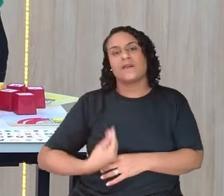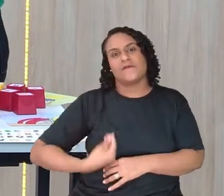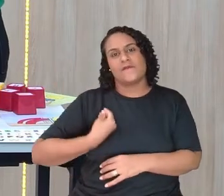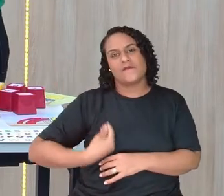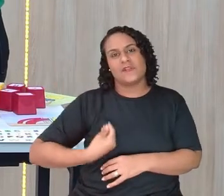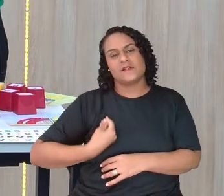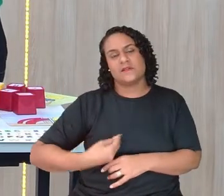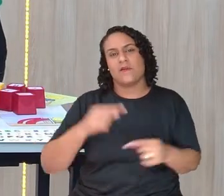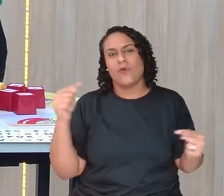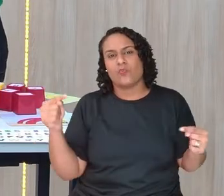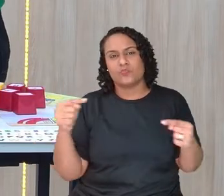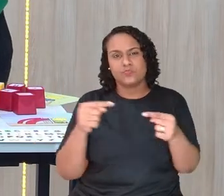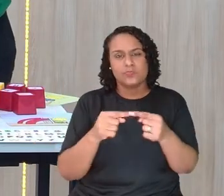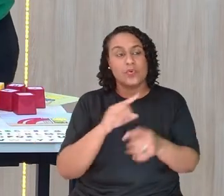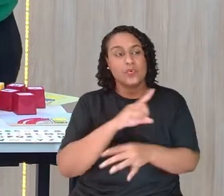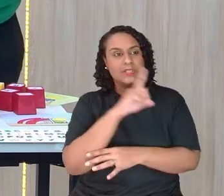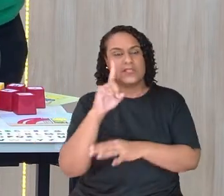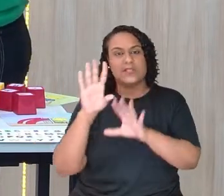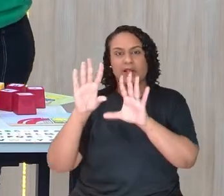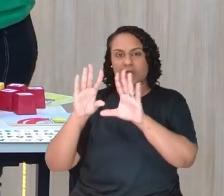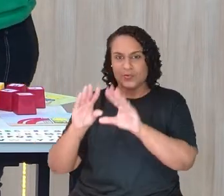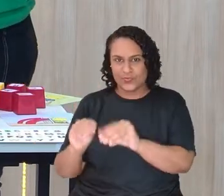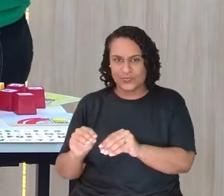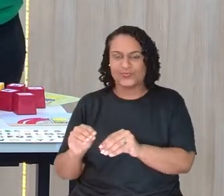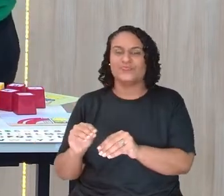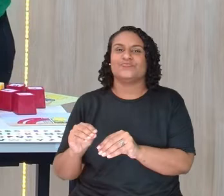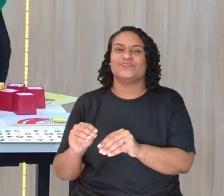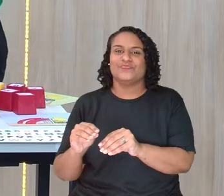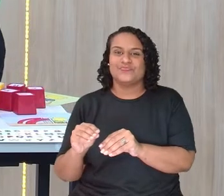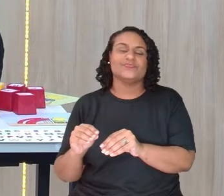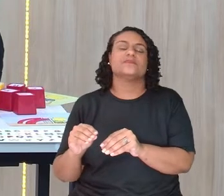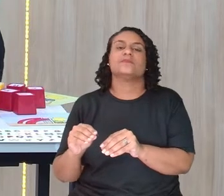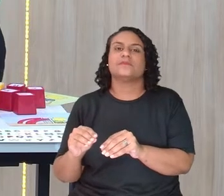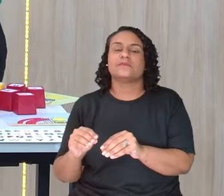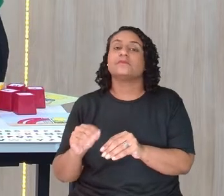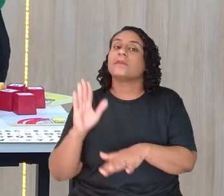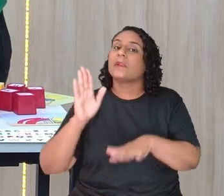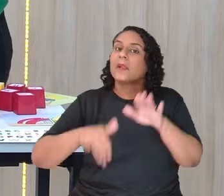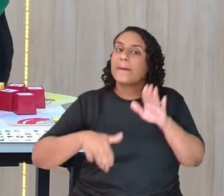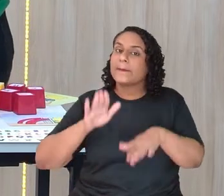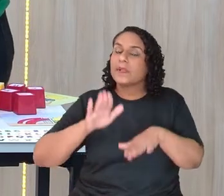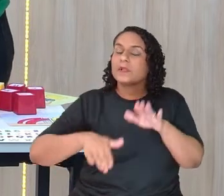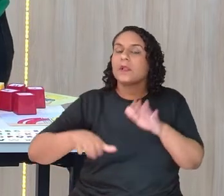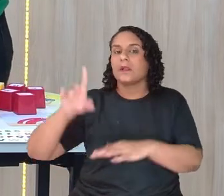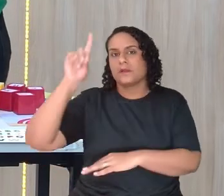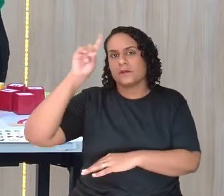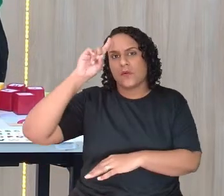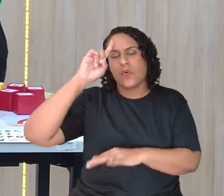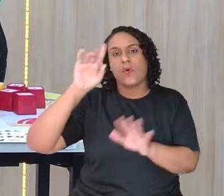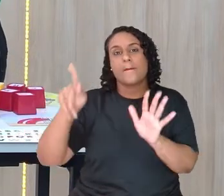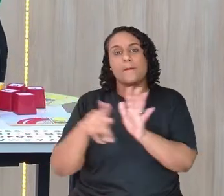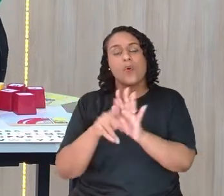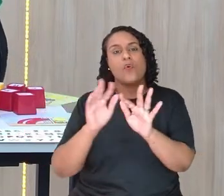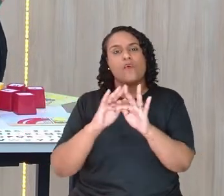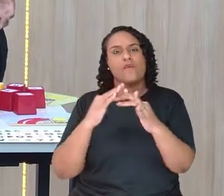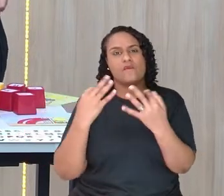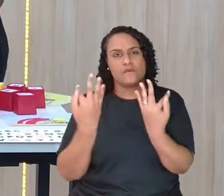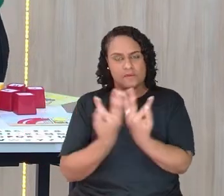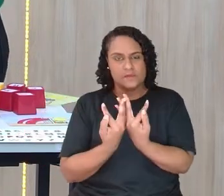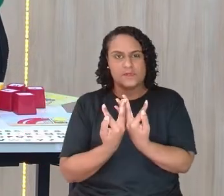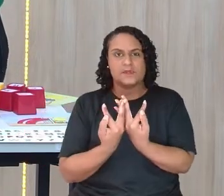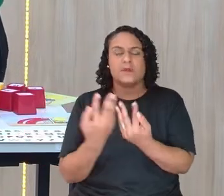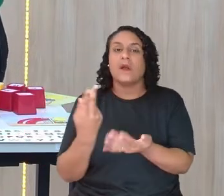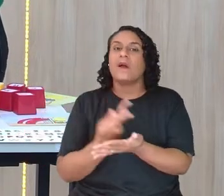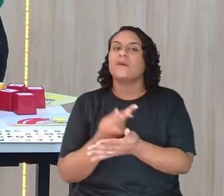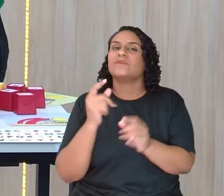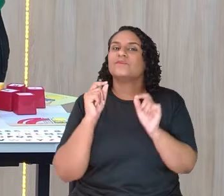vivenciando. Ele está vivenciando ali que é o dia, que é a noite. Dependendo da rotina da família, o que acontece?